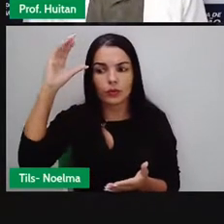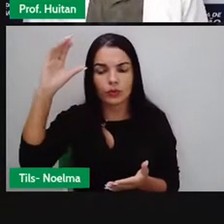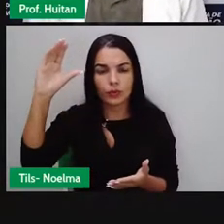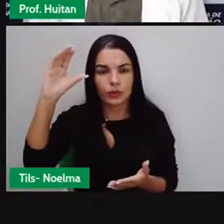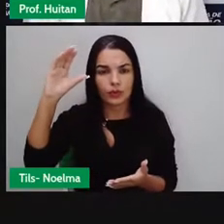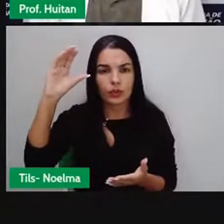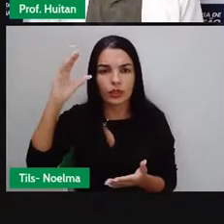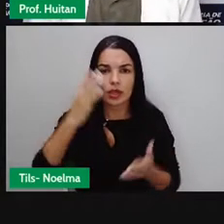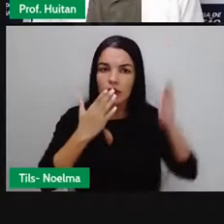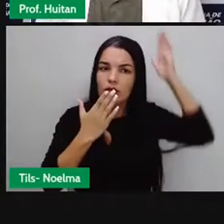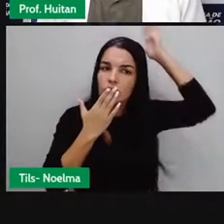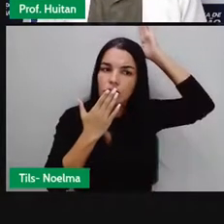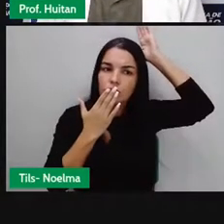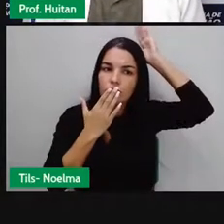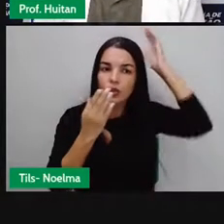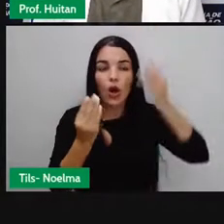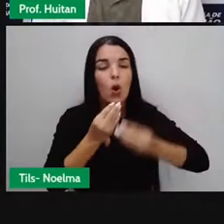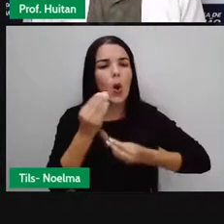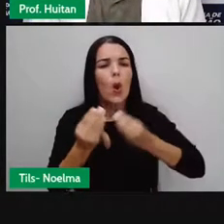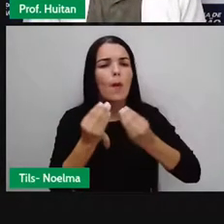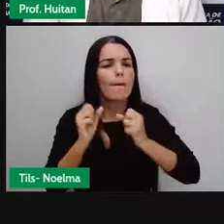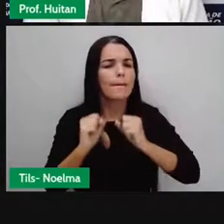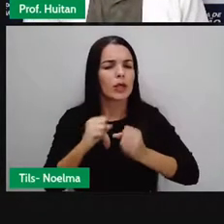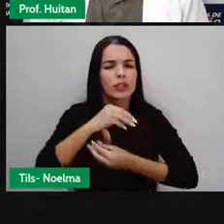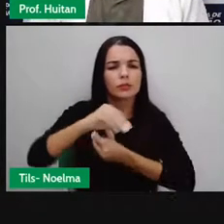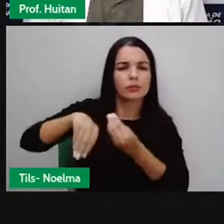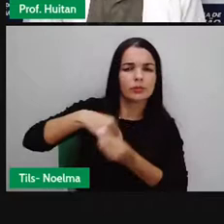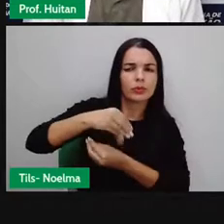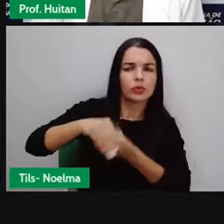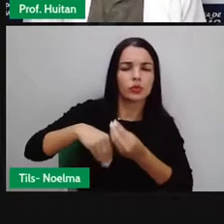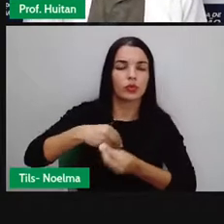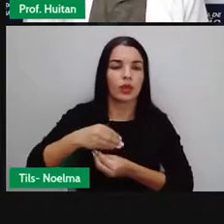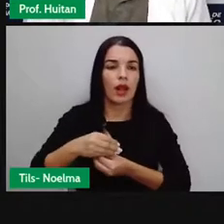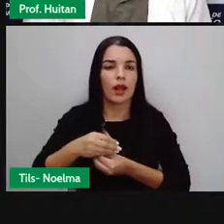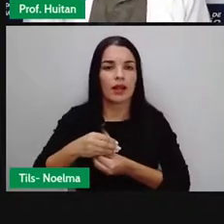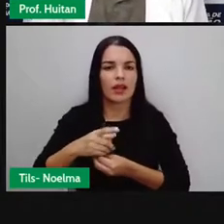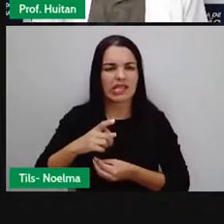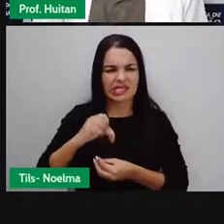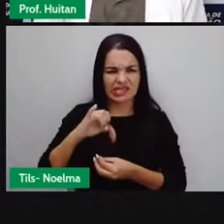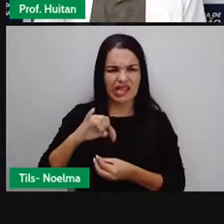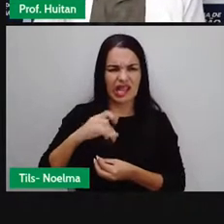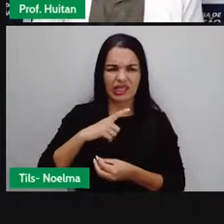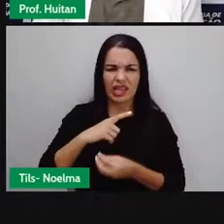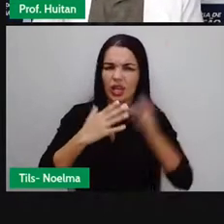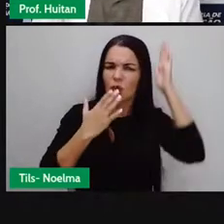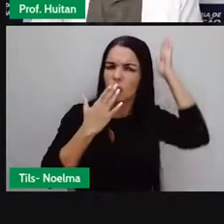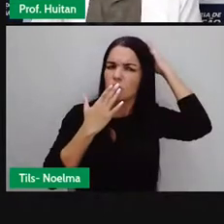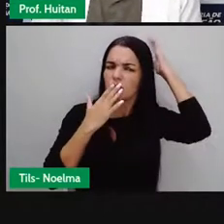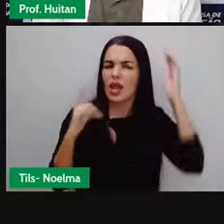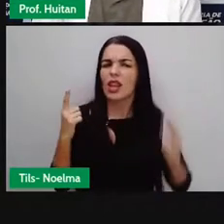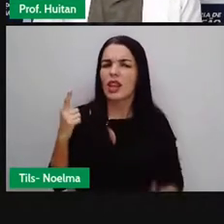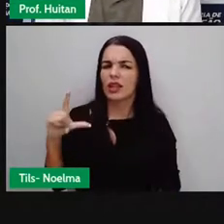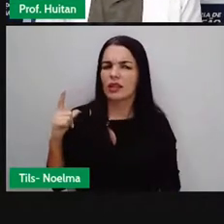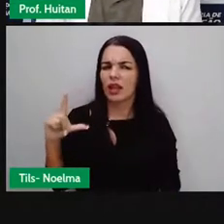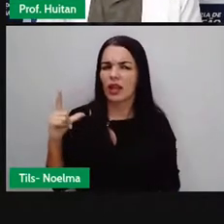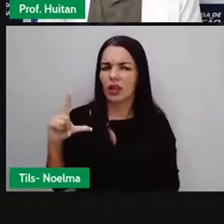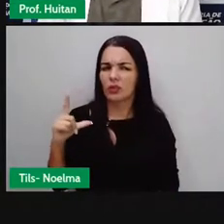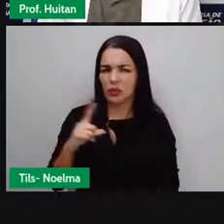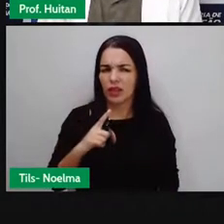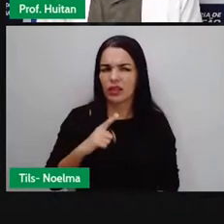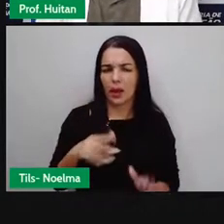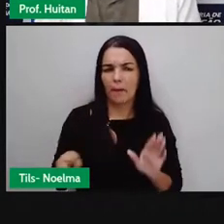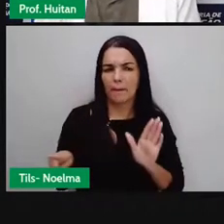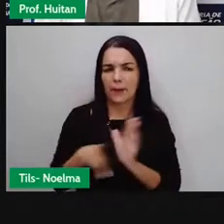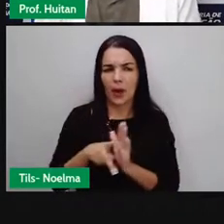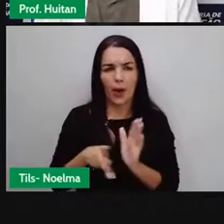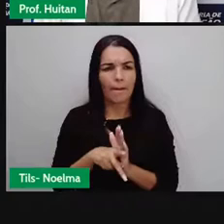como é que a gente pode misturar tudo isso? Será que os indígenas eles têm uma literatura própria? Será que eles não se